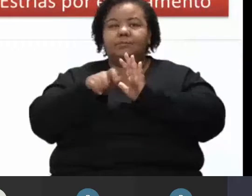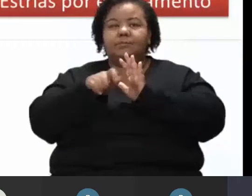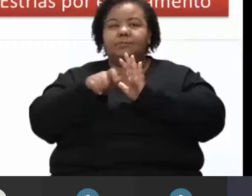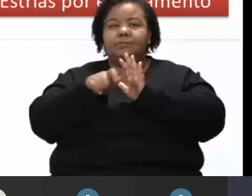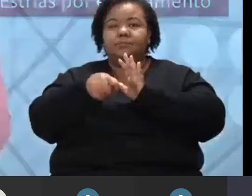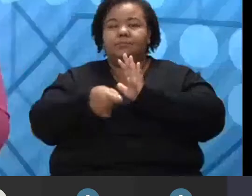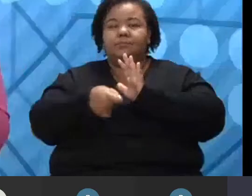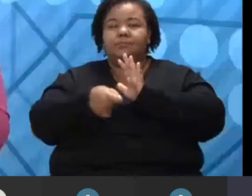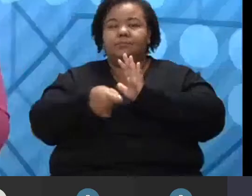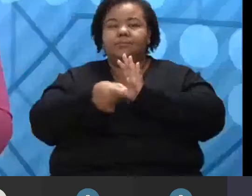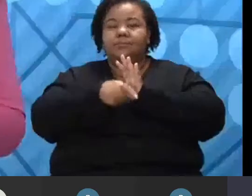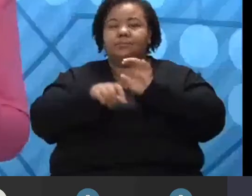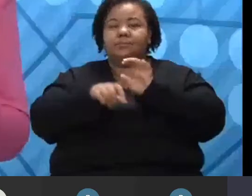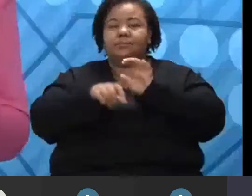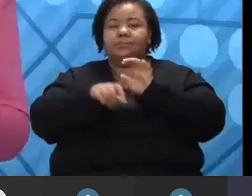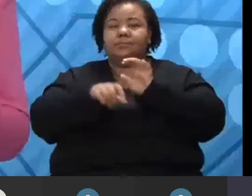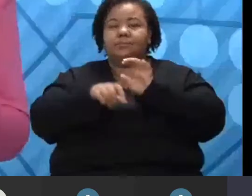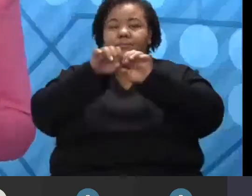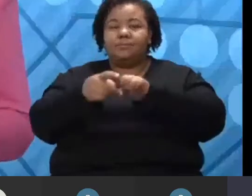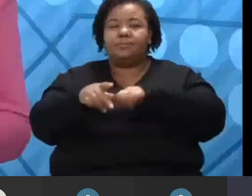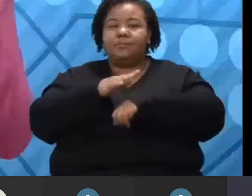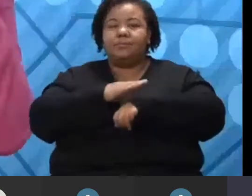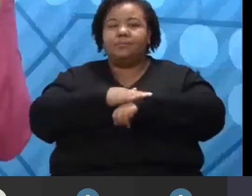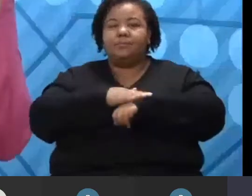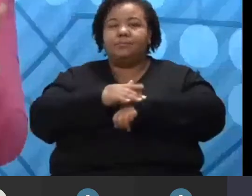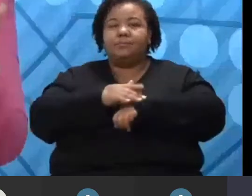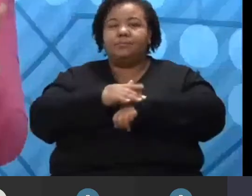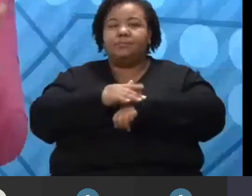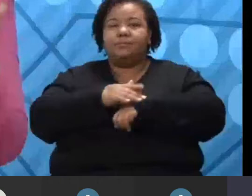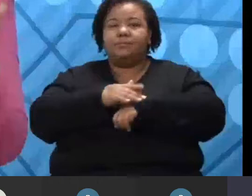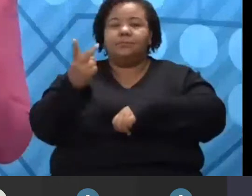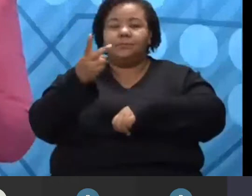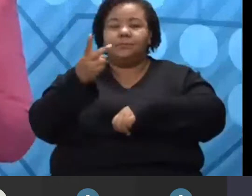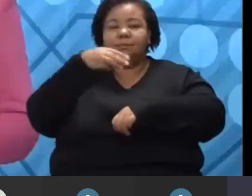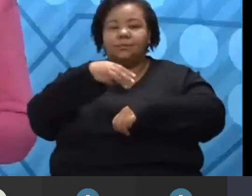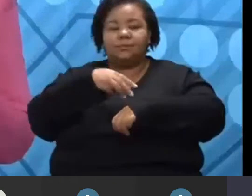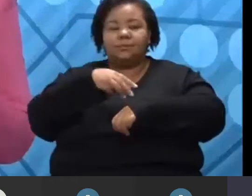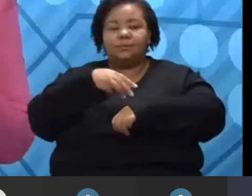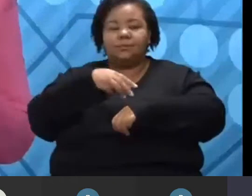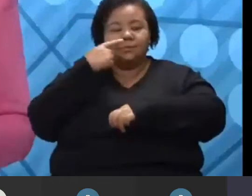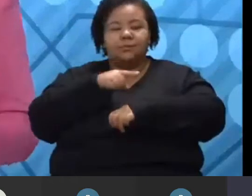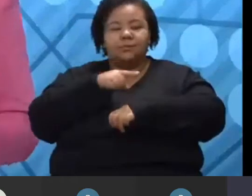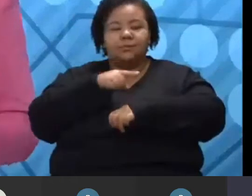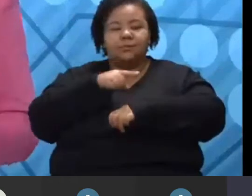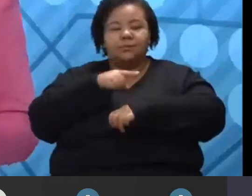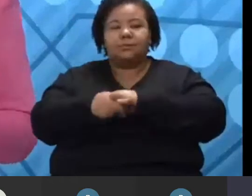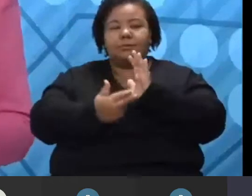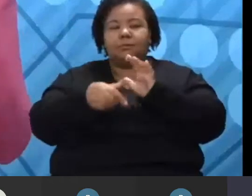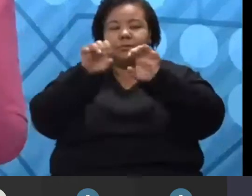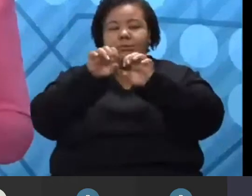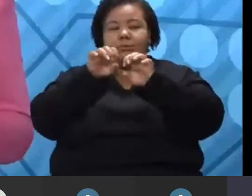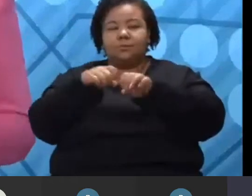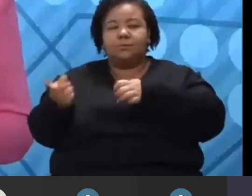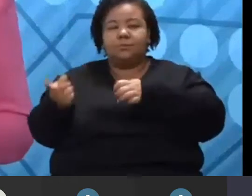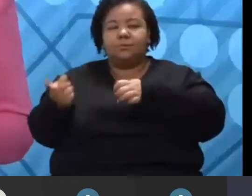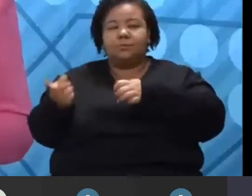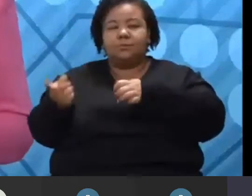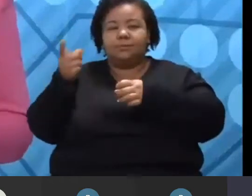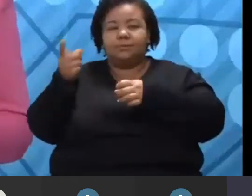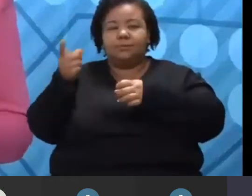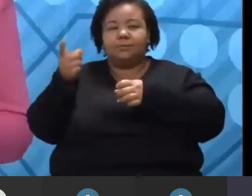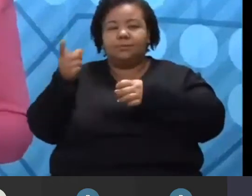estruturas. Neste momento, você terá 2 minutinhos para identificar e desenhar essa estrutura e na sequência